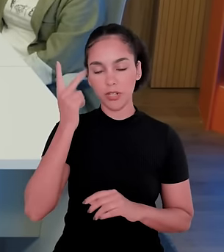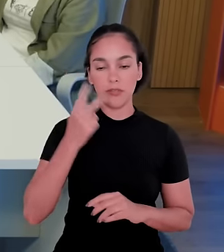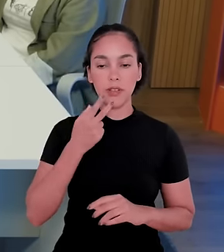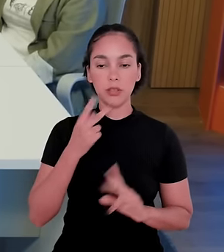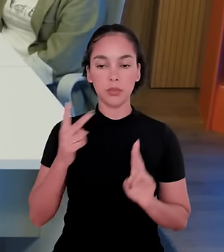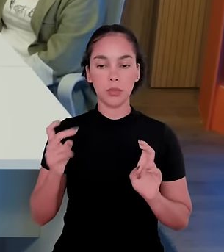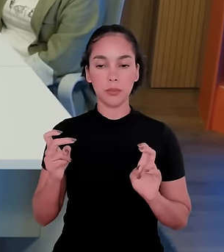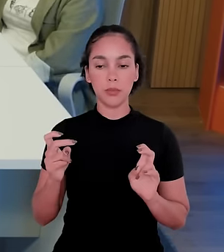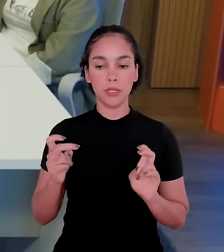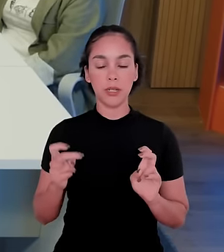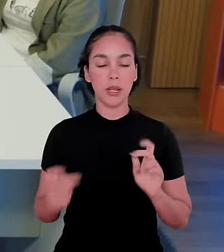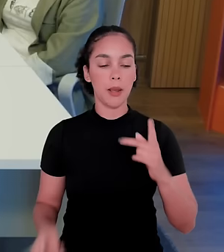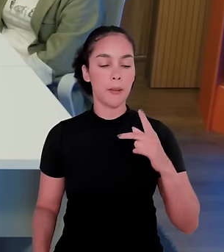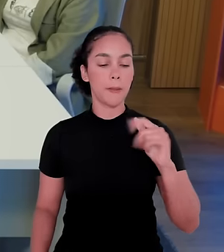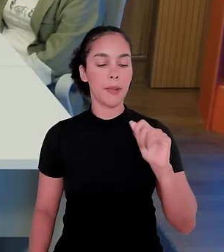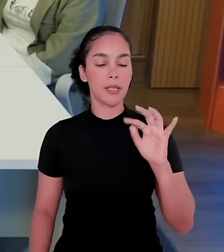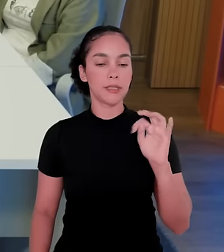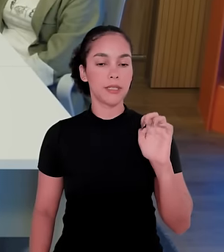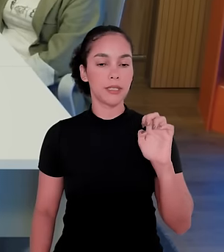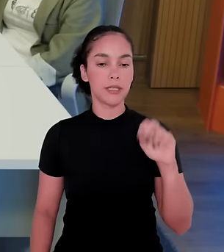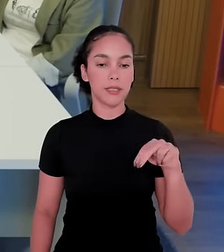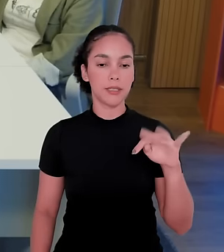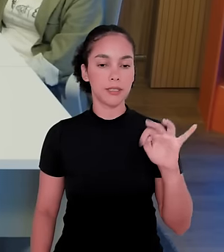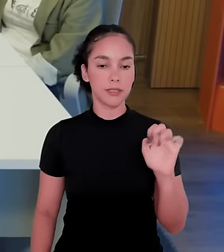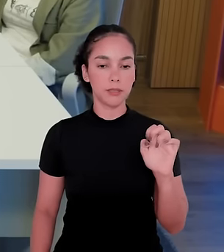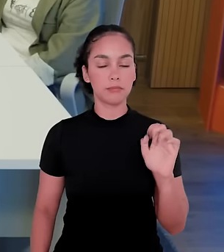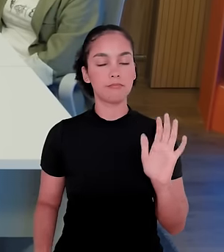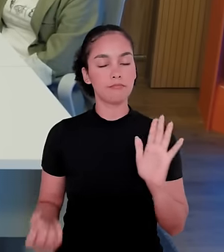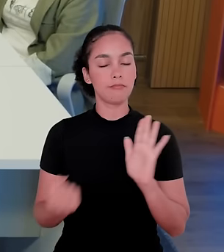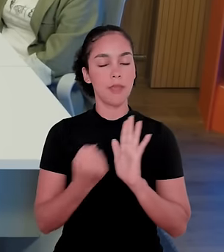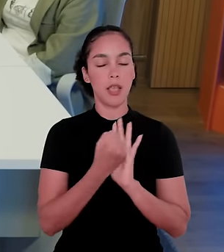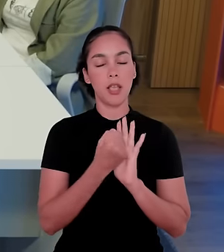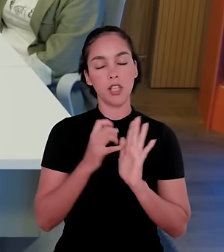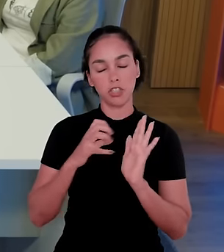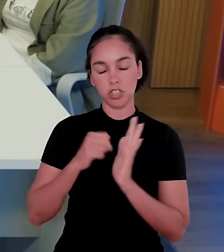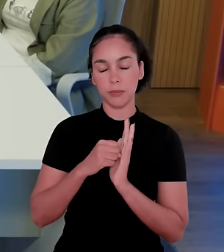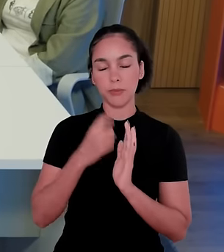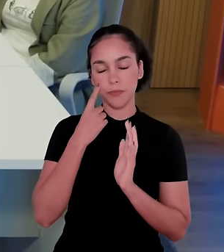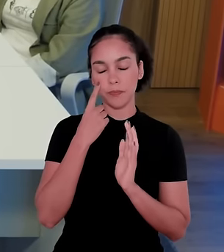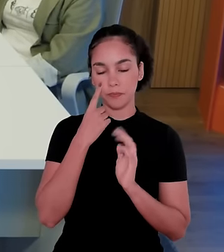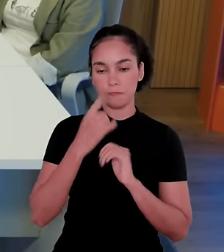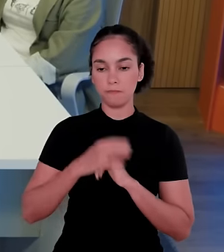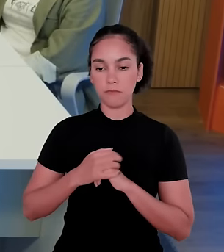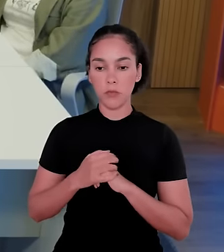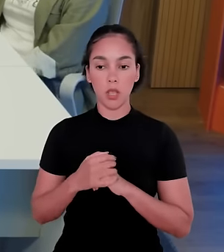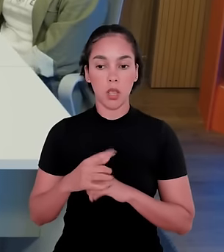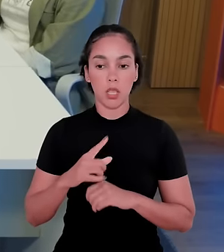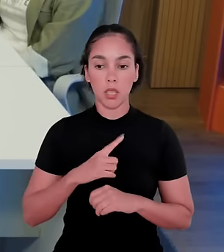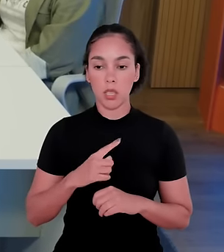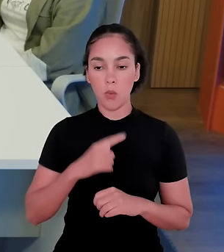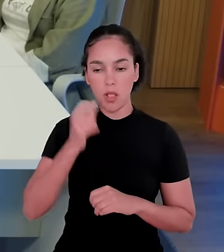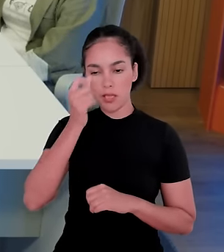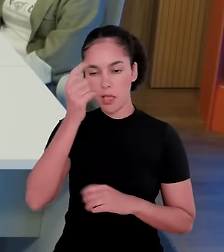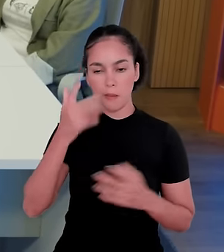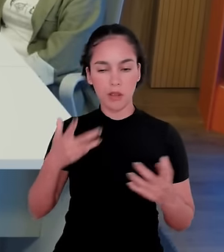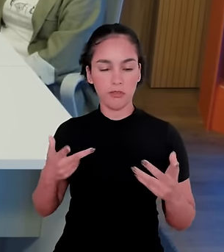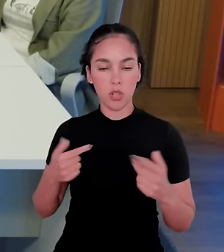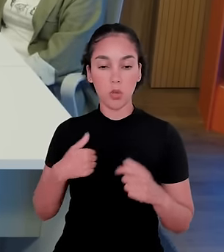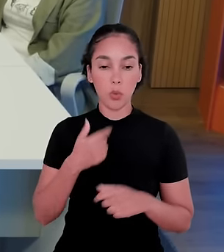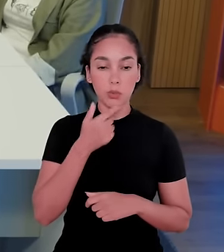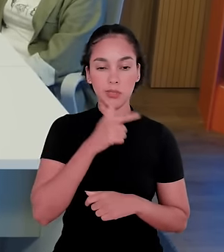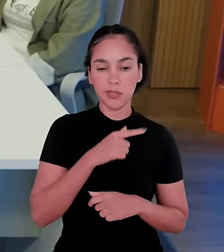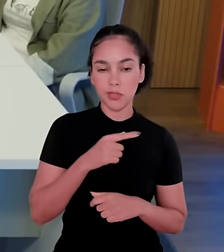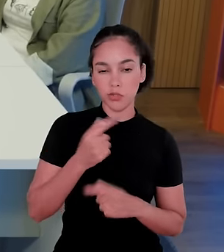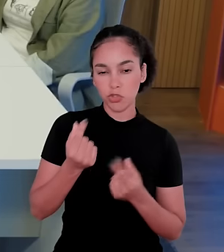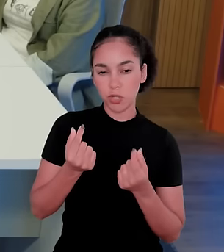de de de patente de marca de registro e vira me Tem gente que fala assim Nossa eu tenho uma ideia maravilhosa que vou ganhar muito dinheiro com isso